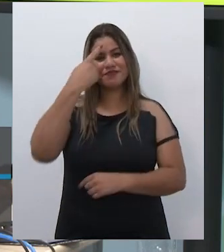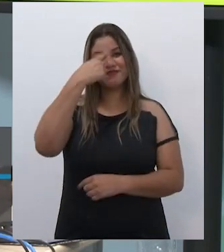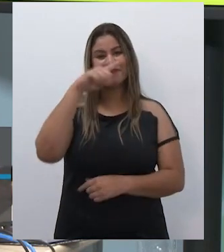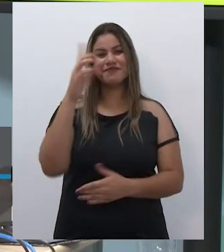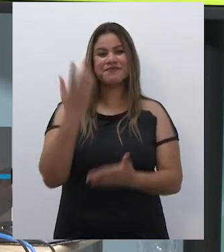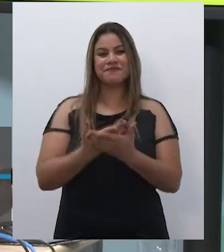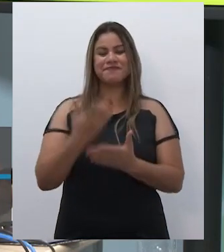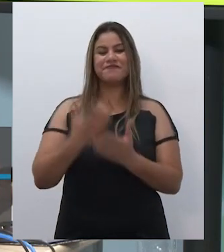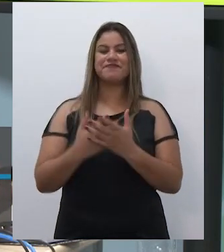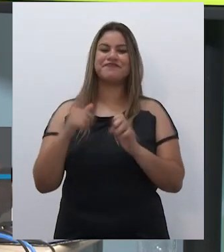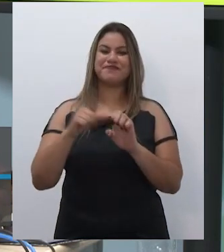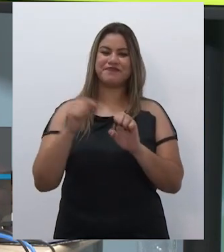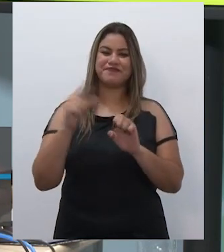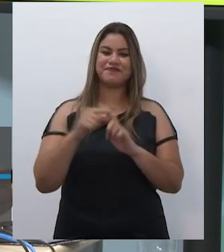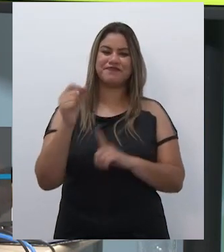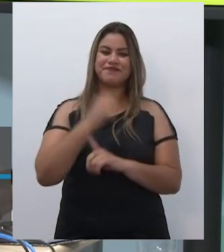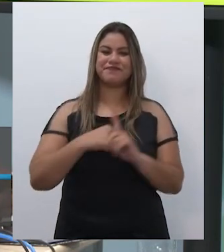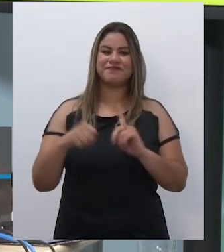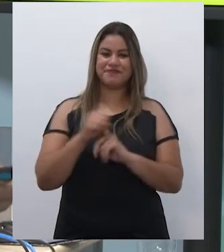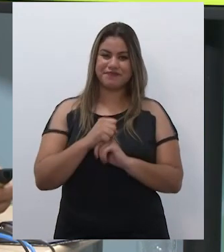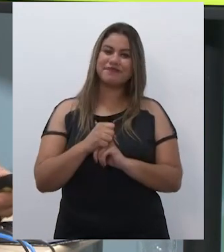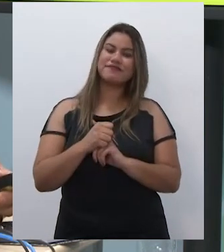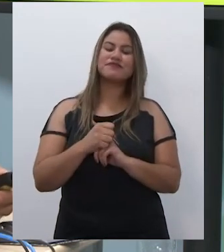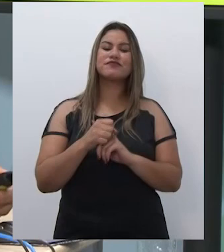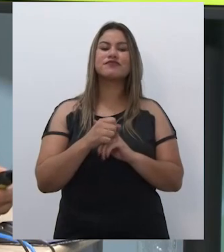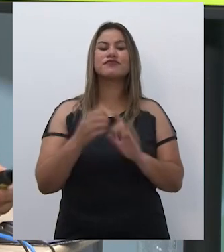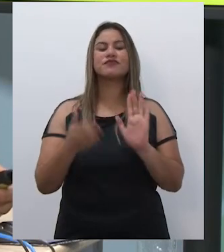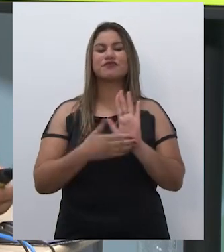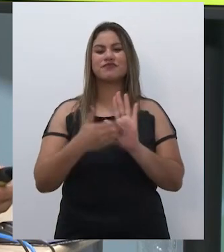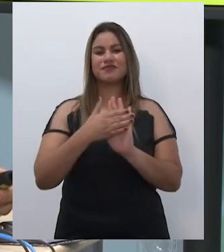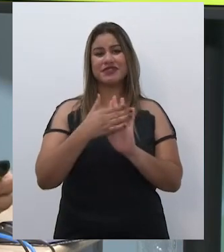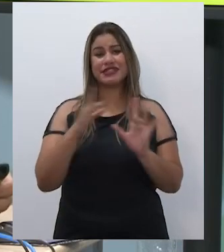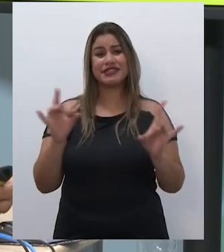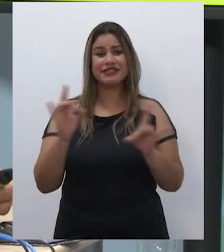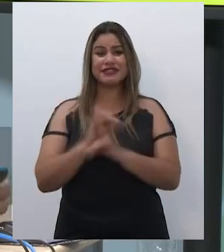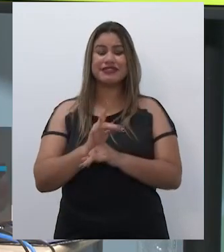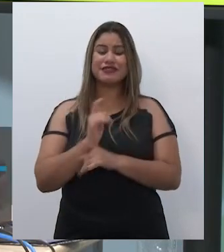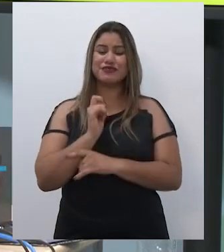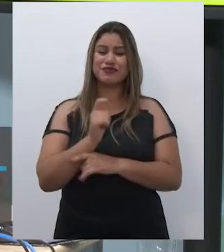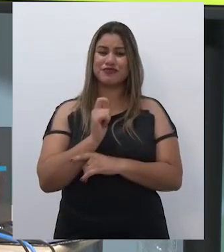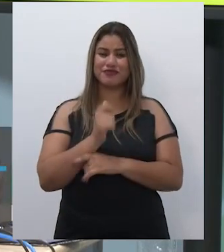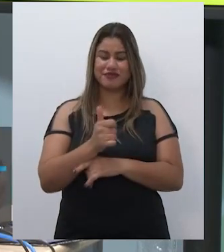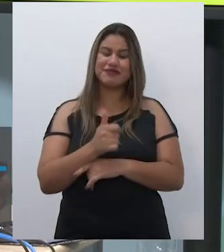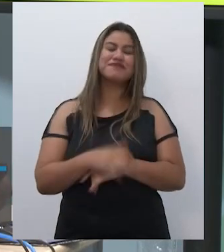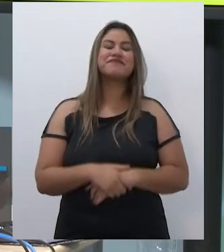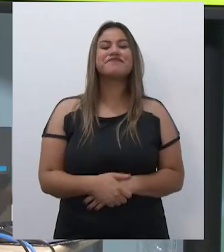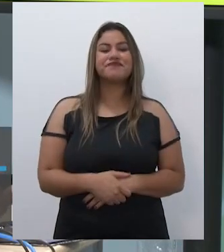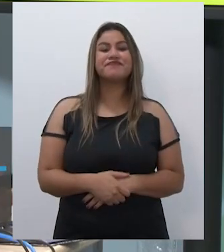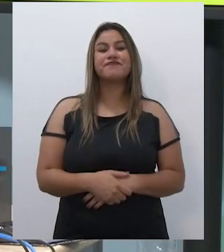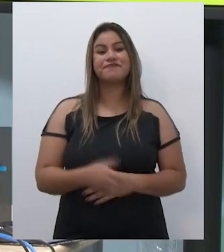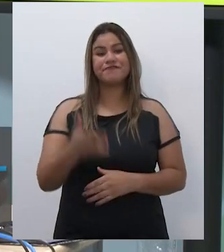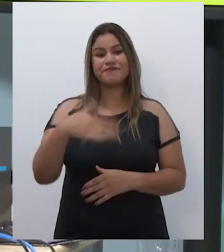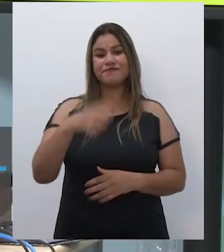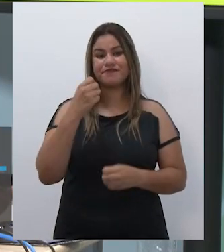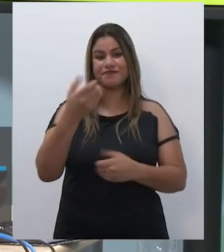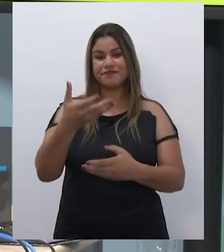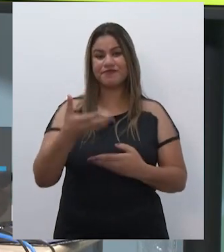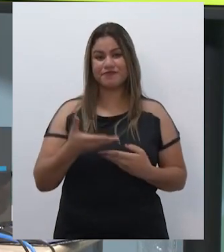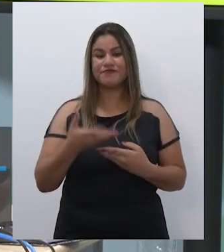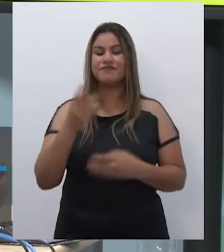de empreendedorismo social, nosso projeto está chegando ao fim, a nossa jornada. Sejam todos